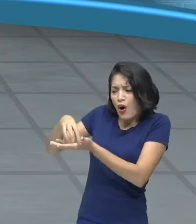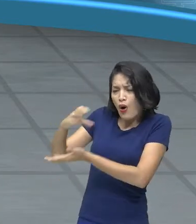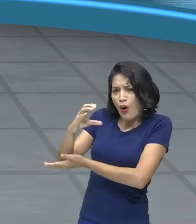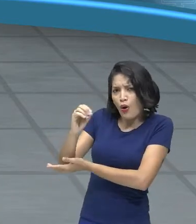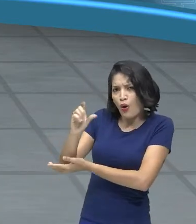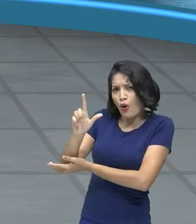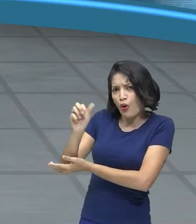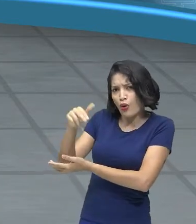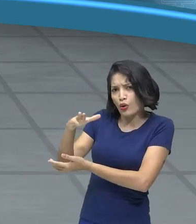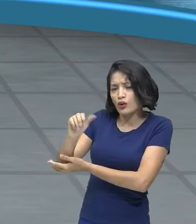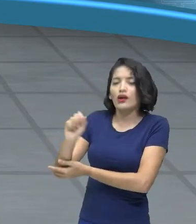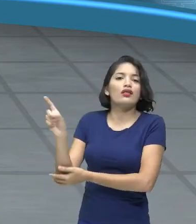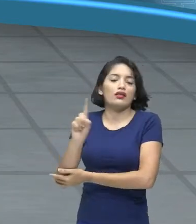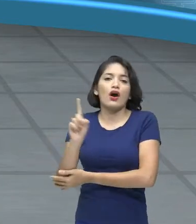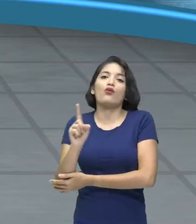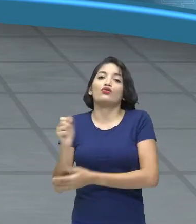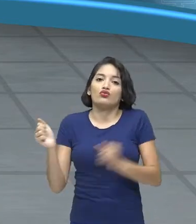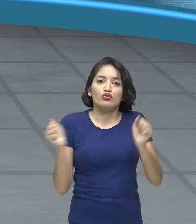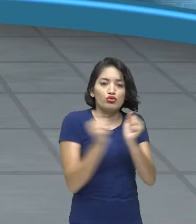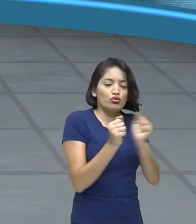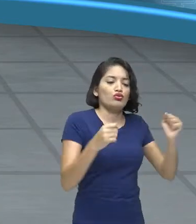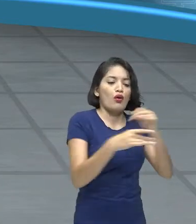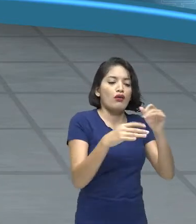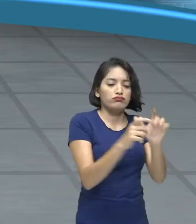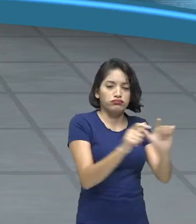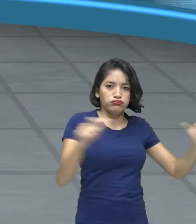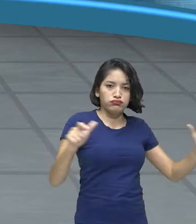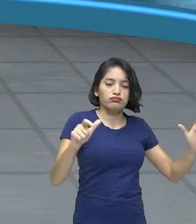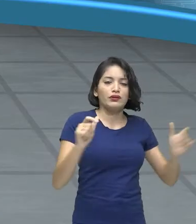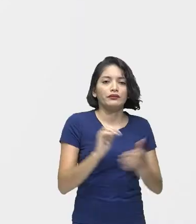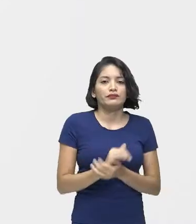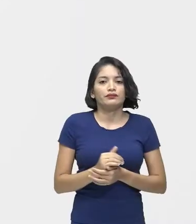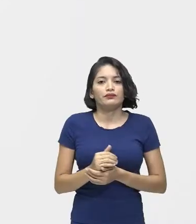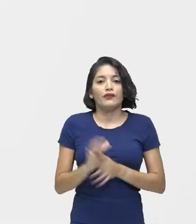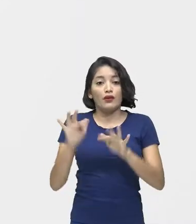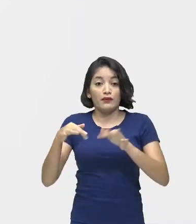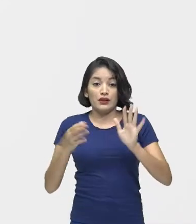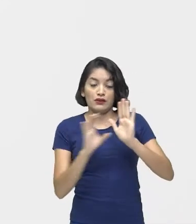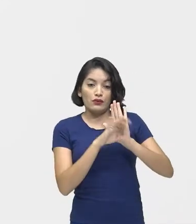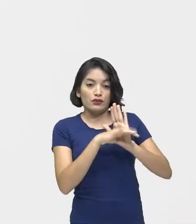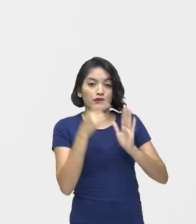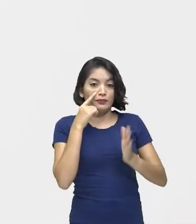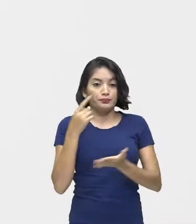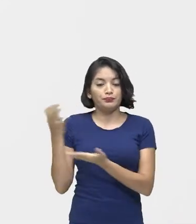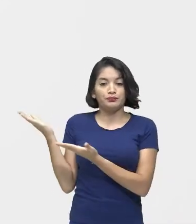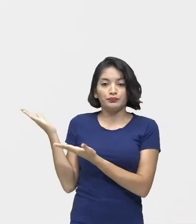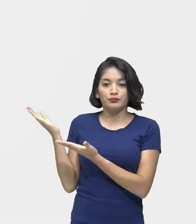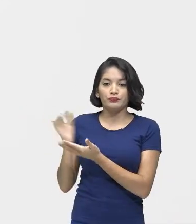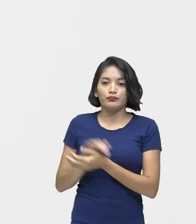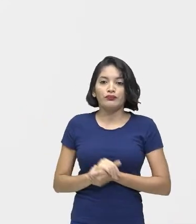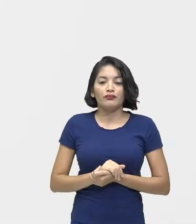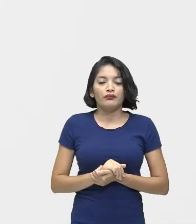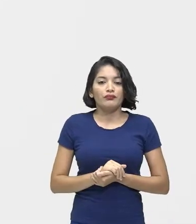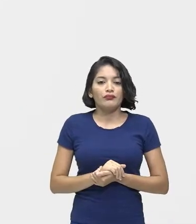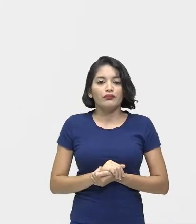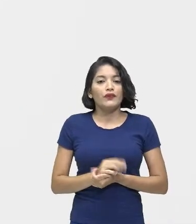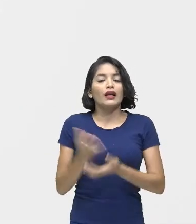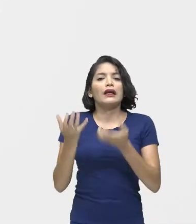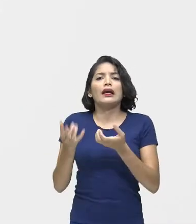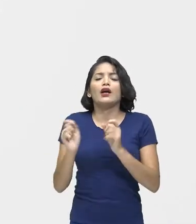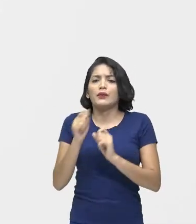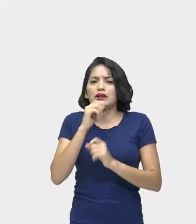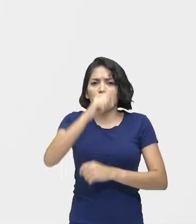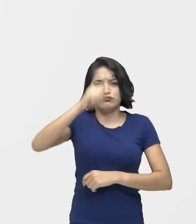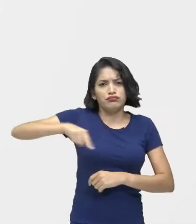fazer parte da metrópole, certo? Tem um conceitozinho lá para a gente terminar, olha só. Queriam o fim das medidas